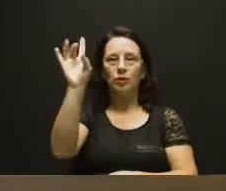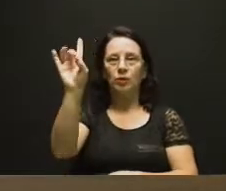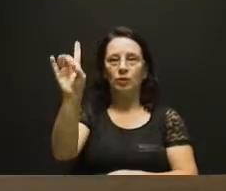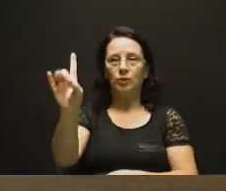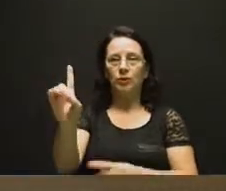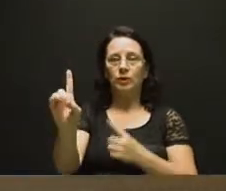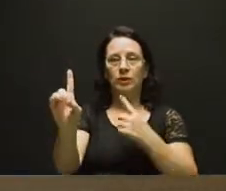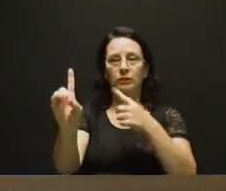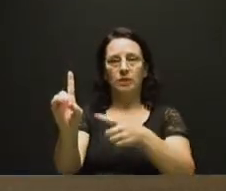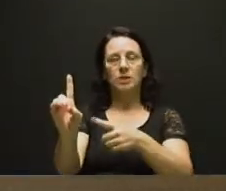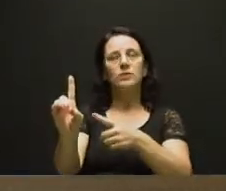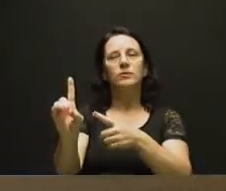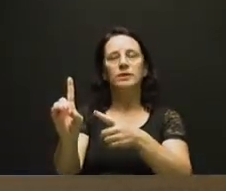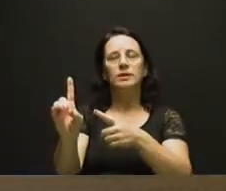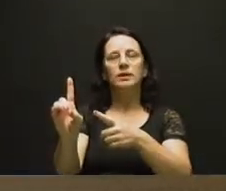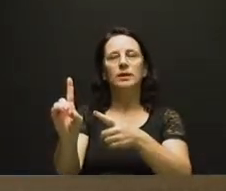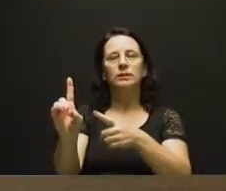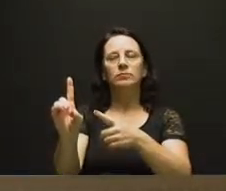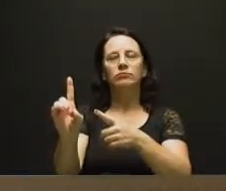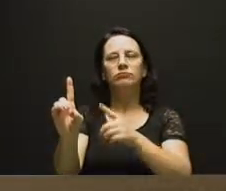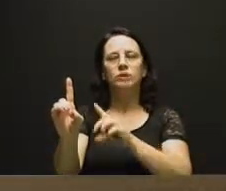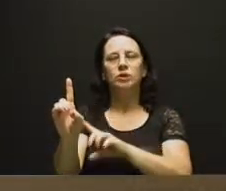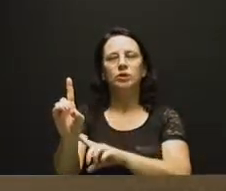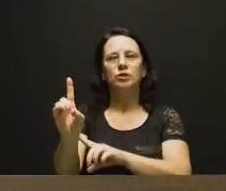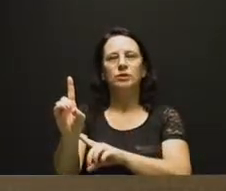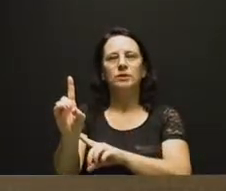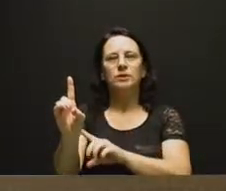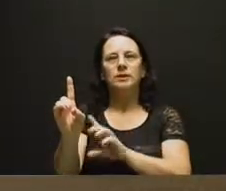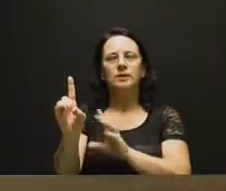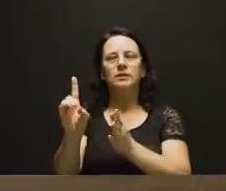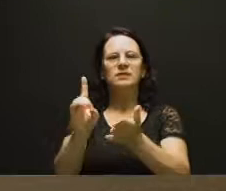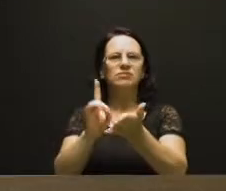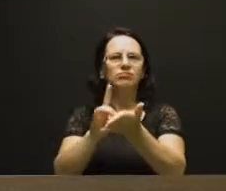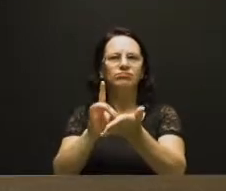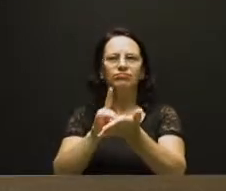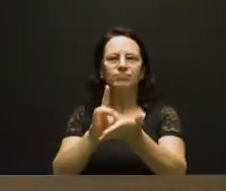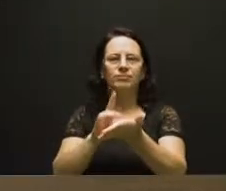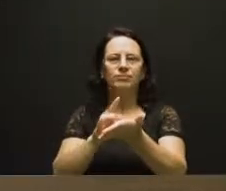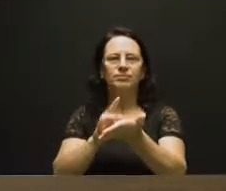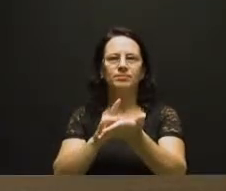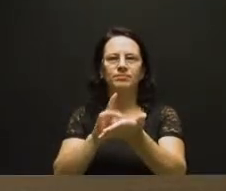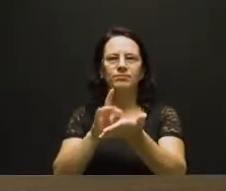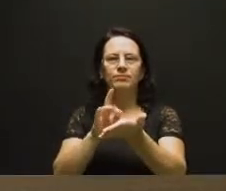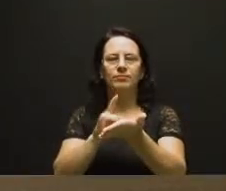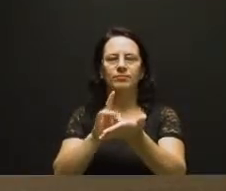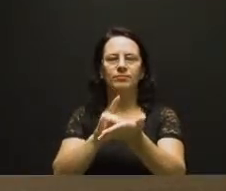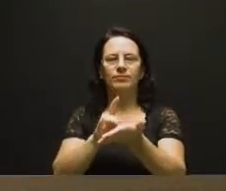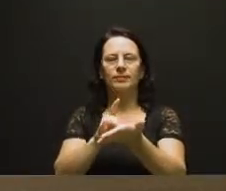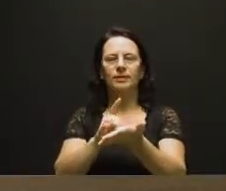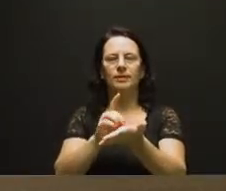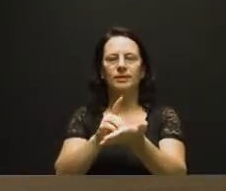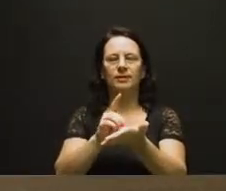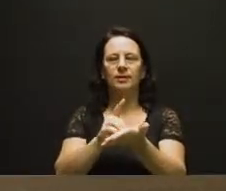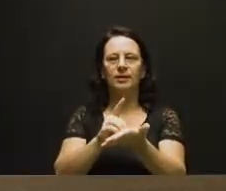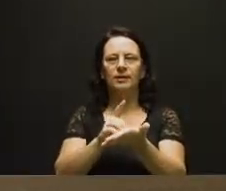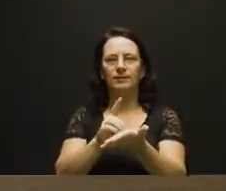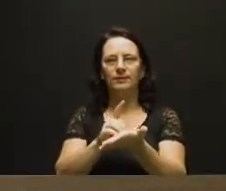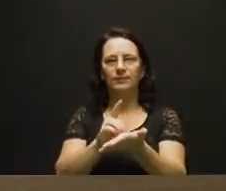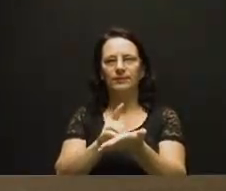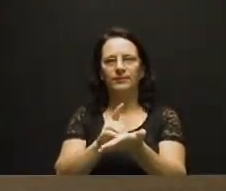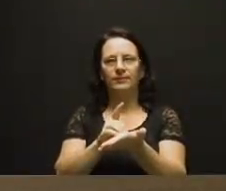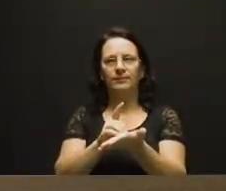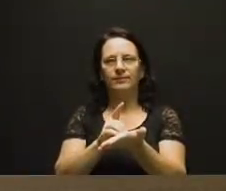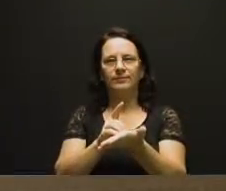espectadora da vida delas representada de ser interditada med é segura telado enfim tudo isso